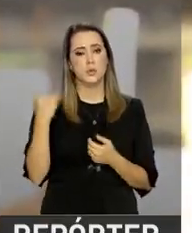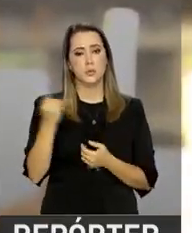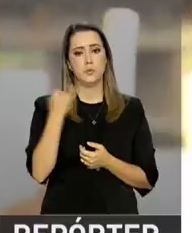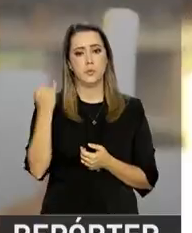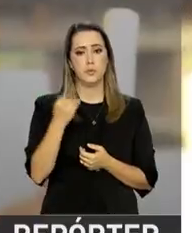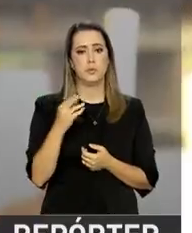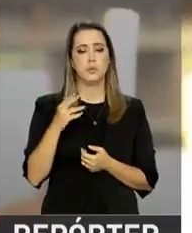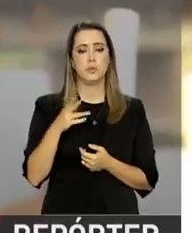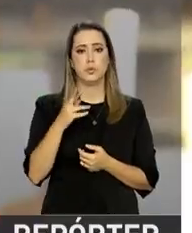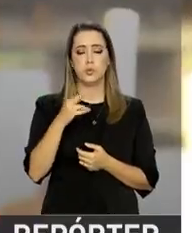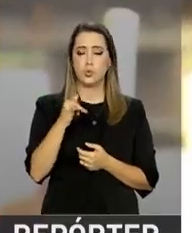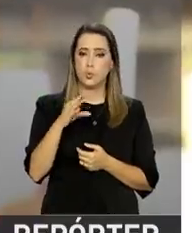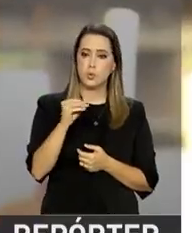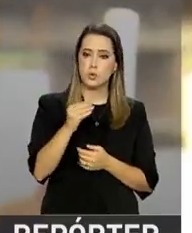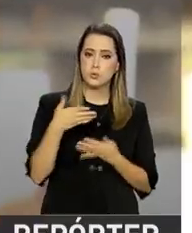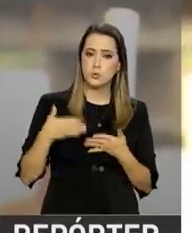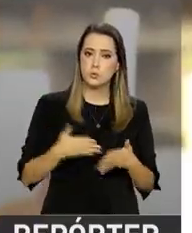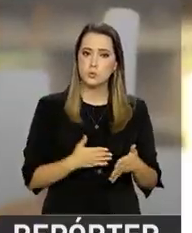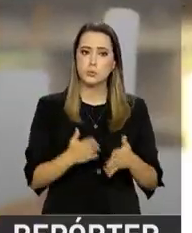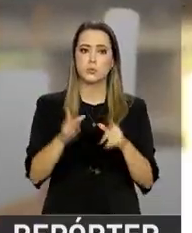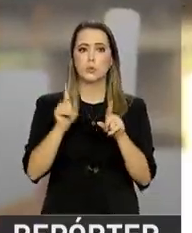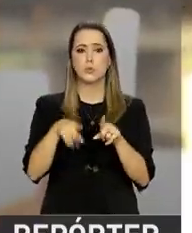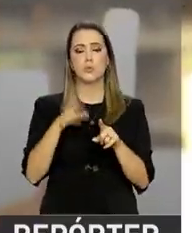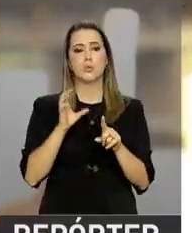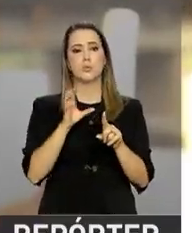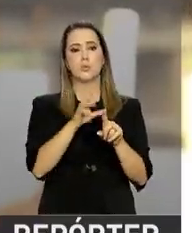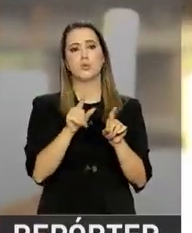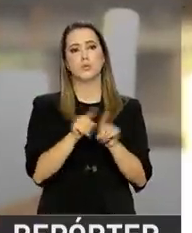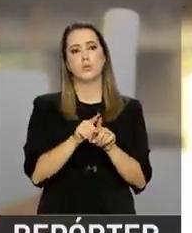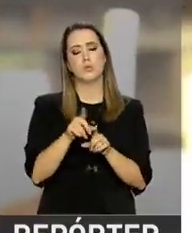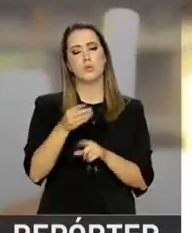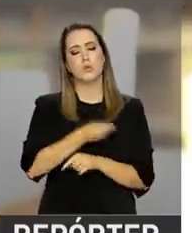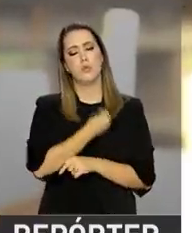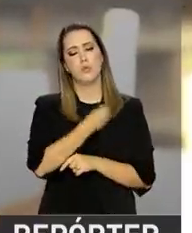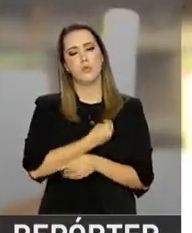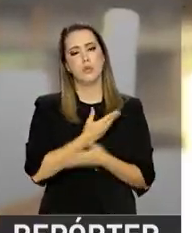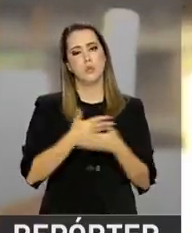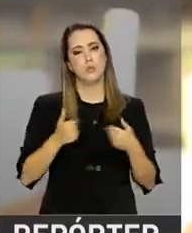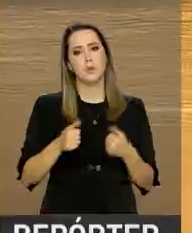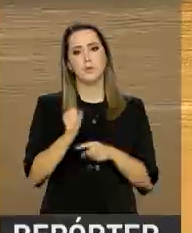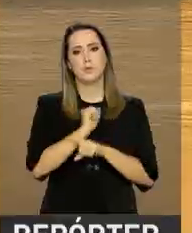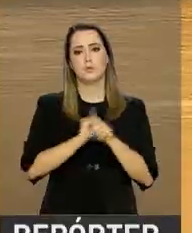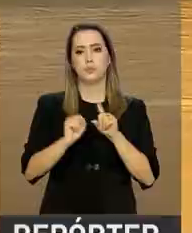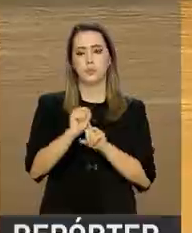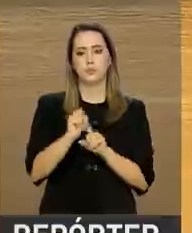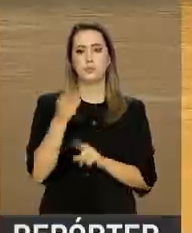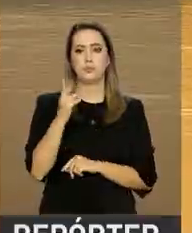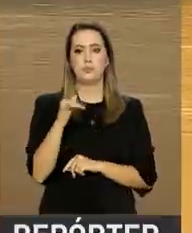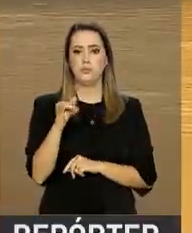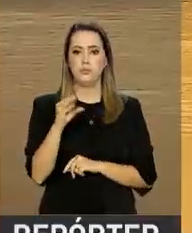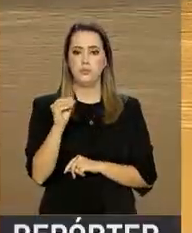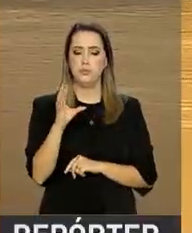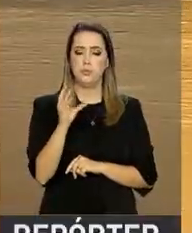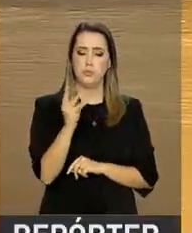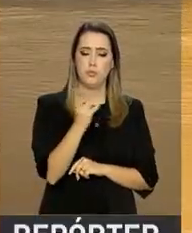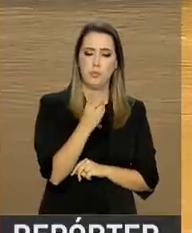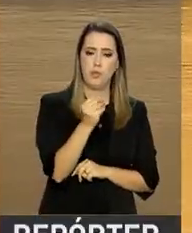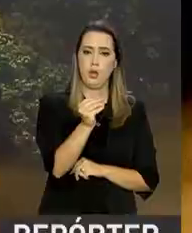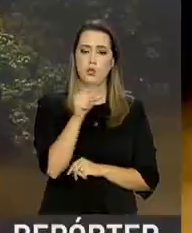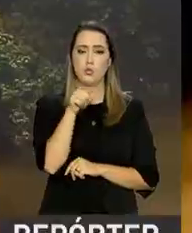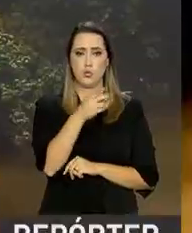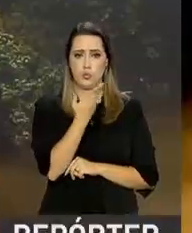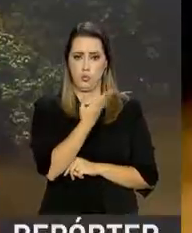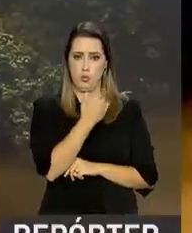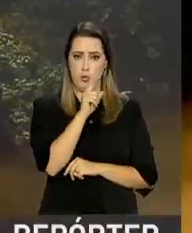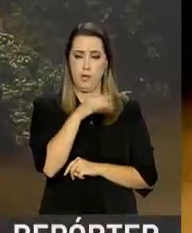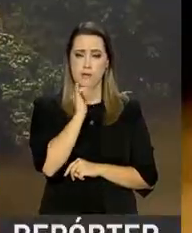dos rios urbanos reflete diretamente na qualidade de vida da sociedade. O Riacho Fundo, no Distrito Federal,